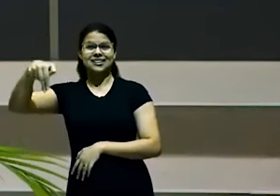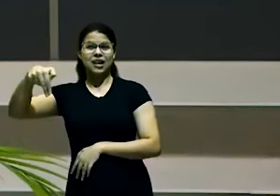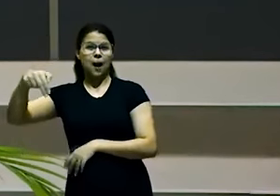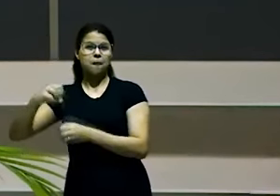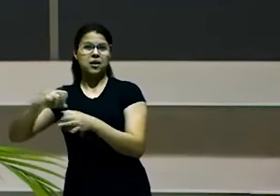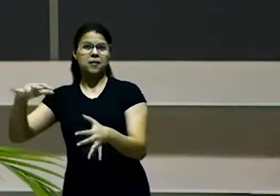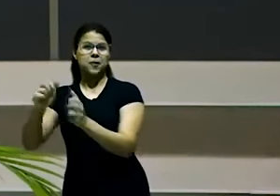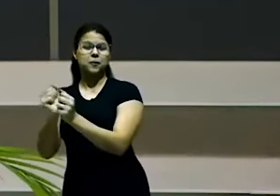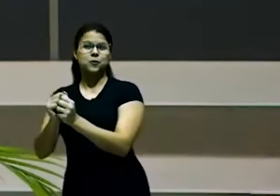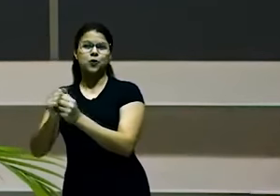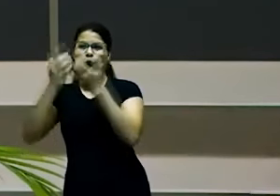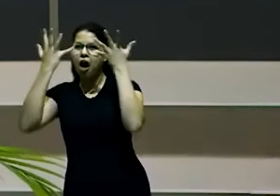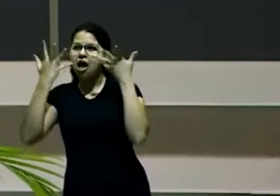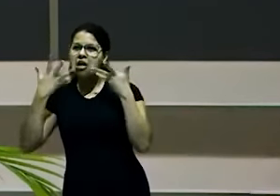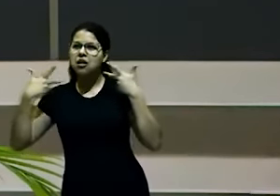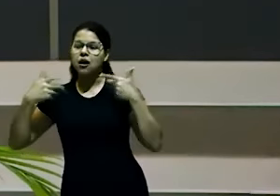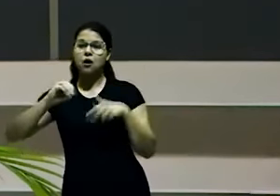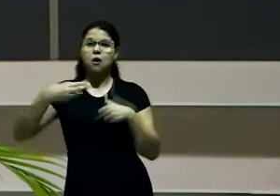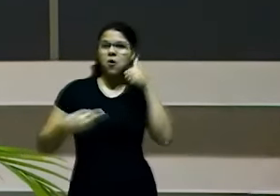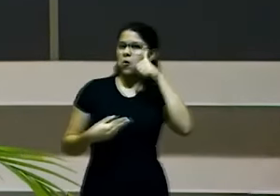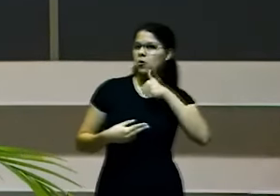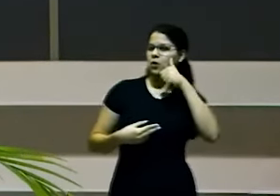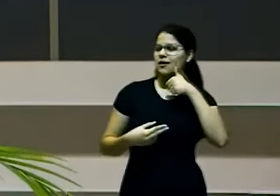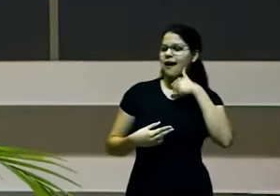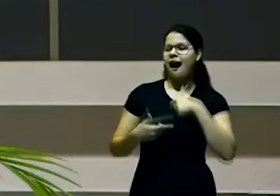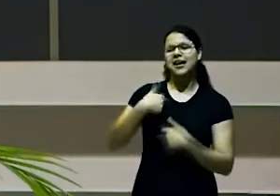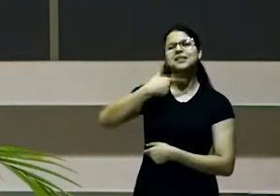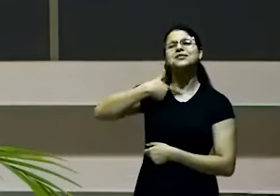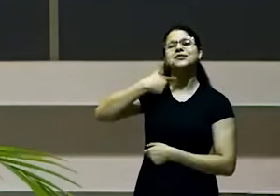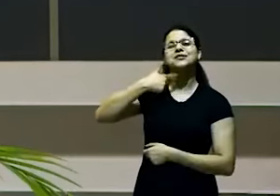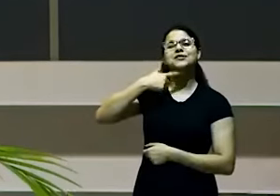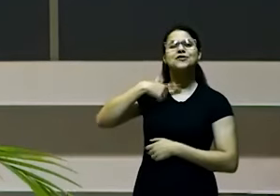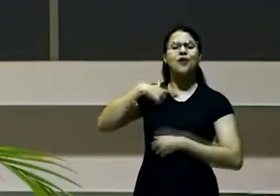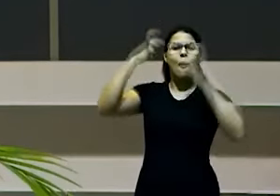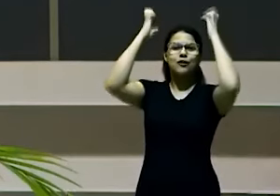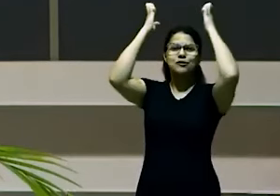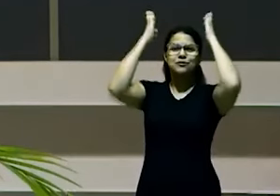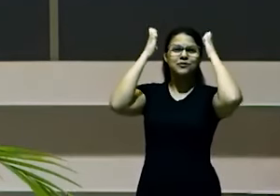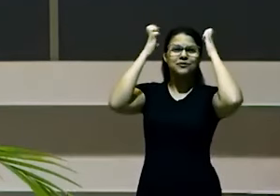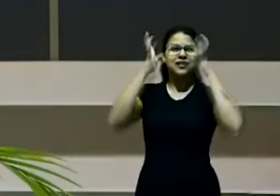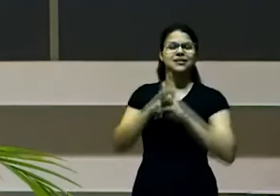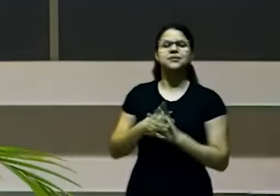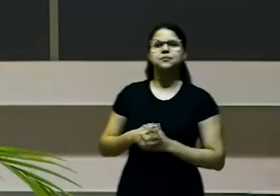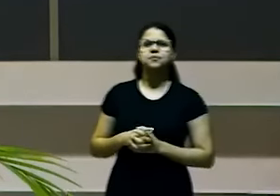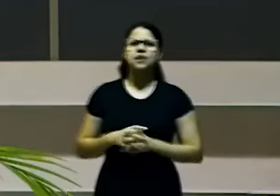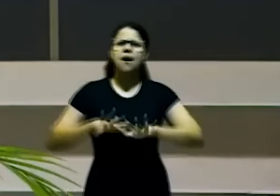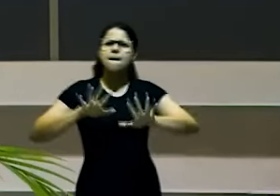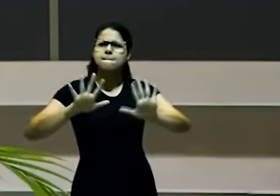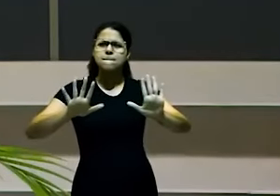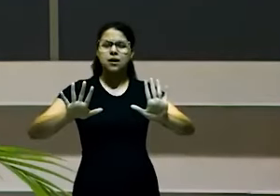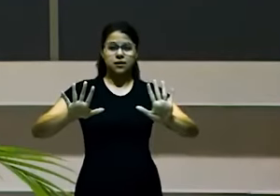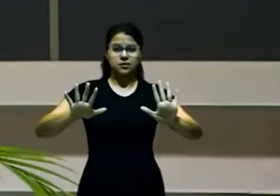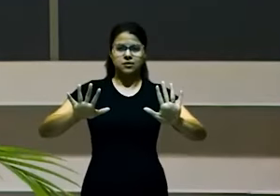est e ficar um tempo ali numa espada de beleza mas tem um personagem que a gente não precisa